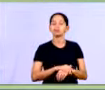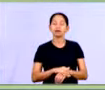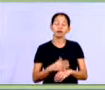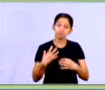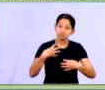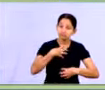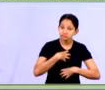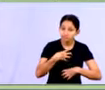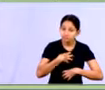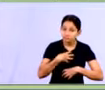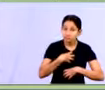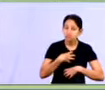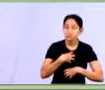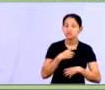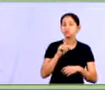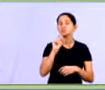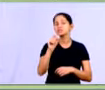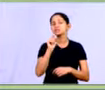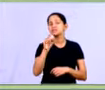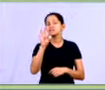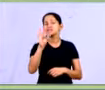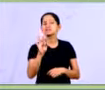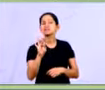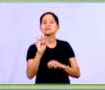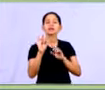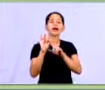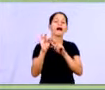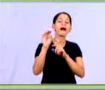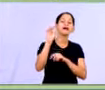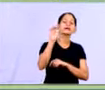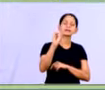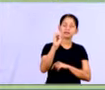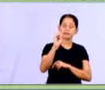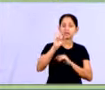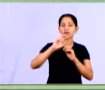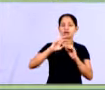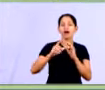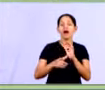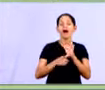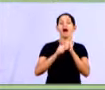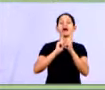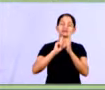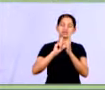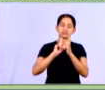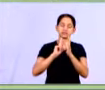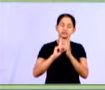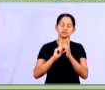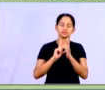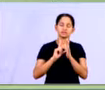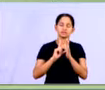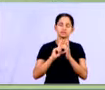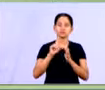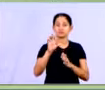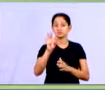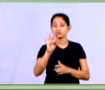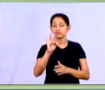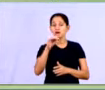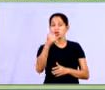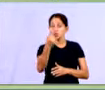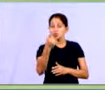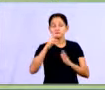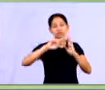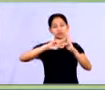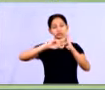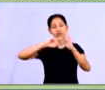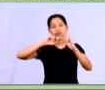de trabalho, T0 na consultoria significa inicial. Então a gente vê antes, né? E aí o T1 significa depois.